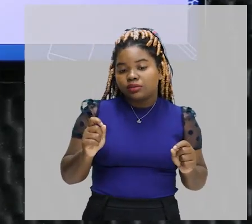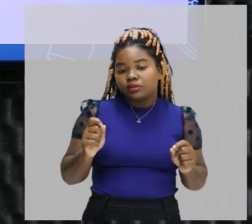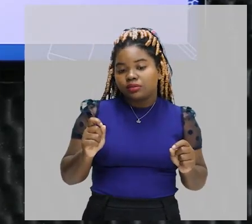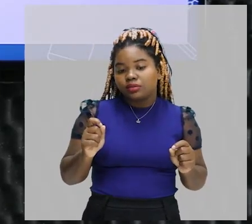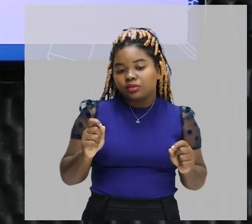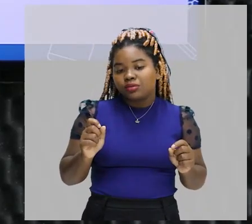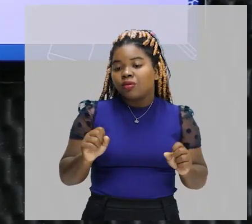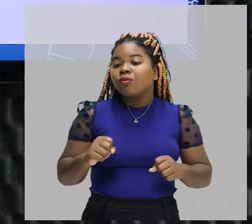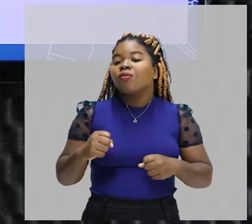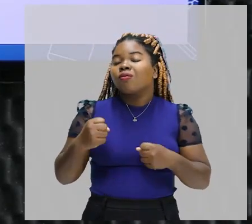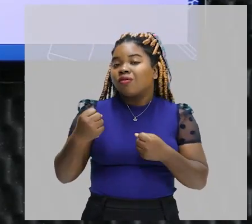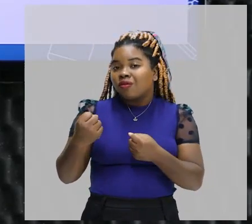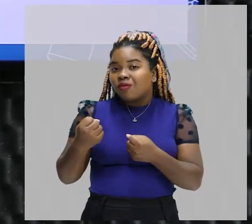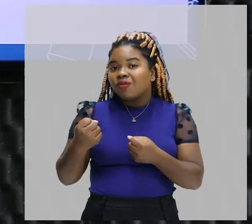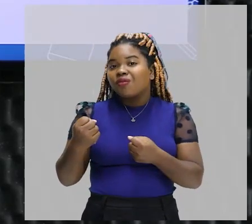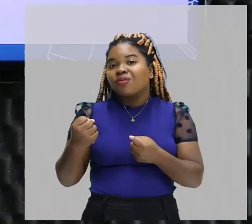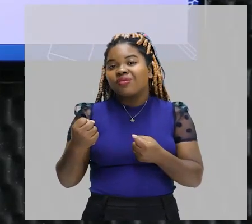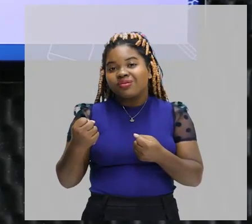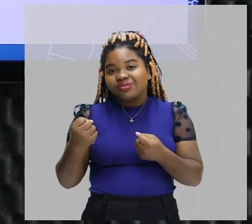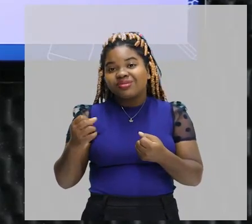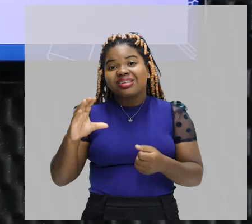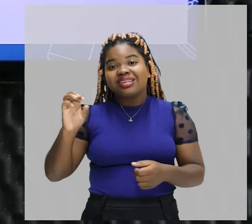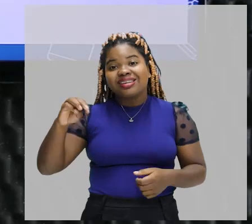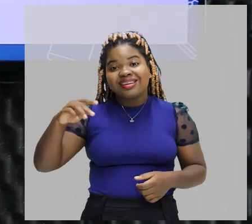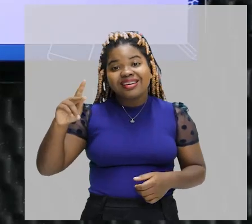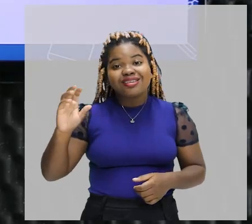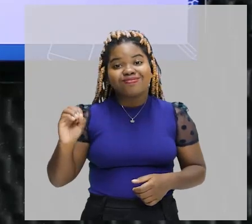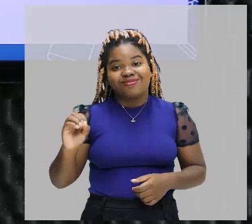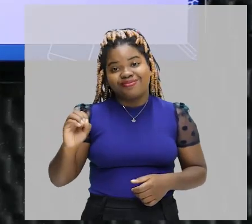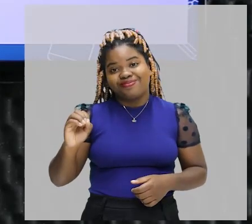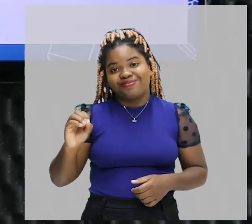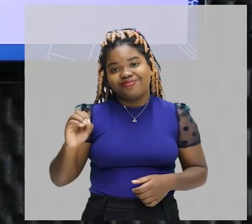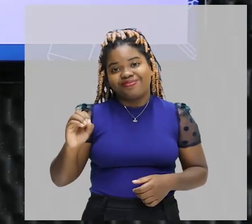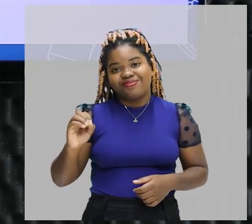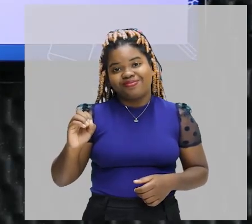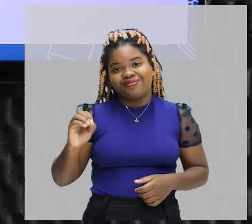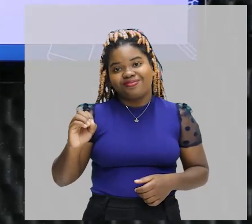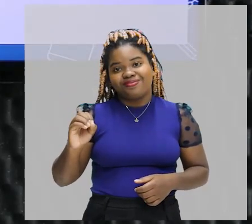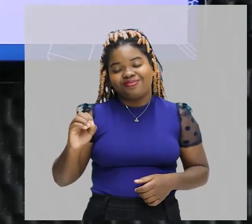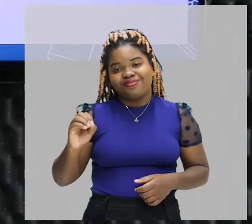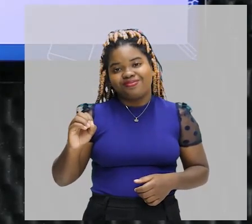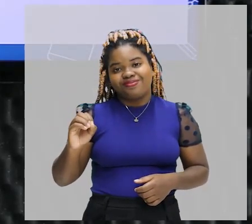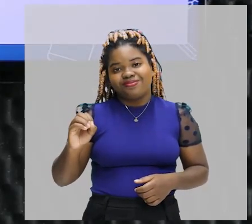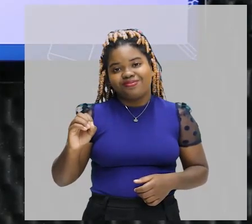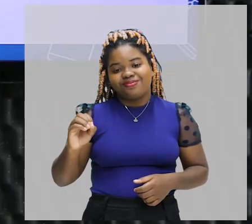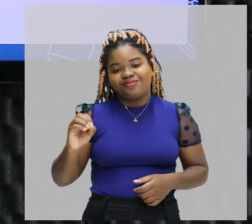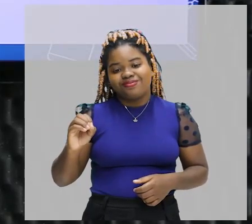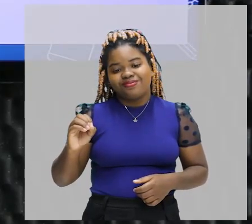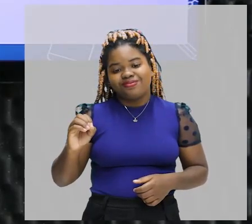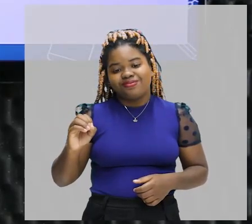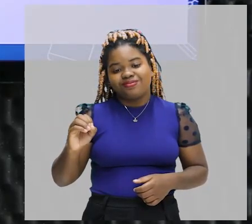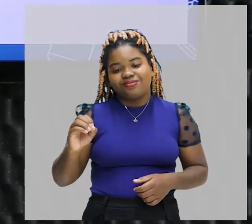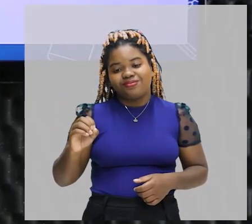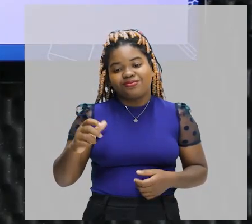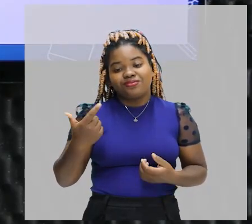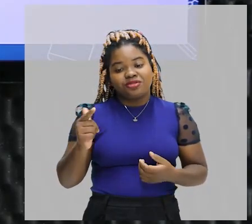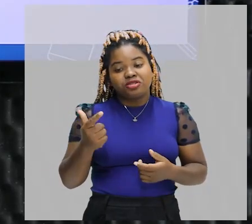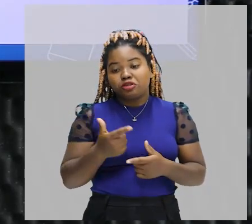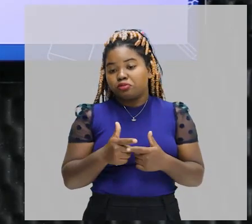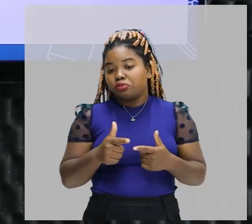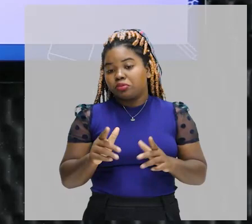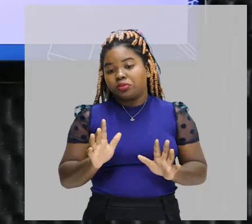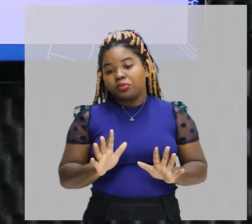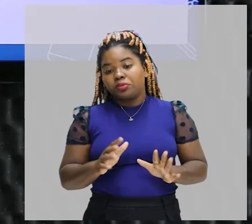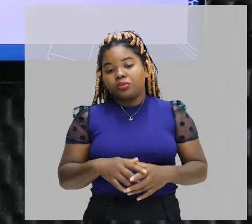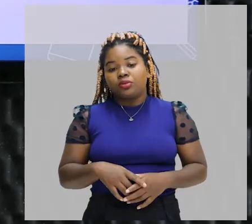por forças de campo, tá certo? Nós podemos ter força de campo agindo ali, sem problema algum.